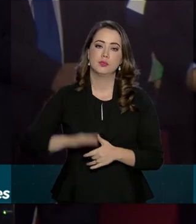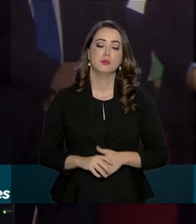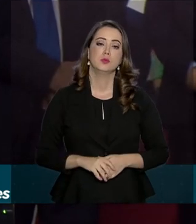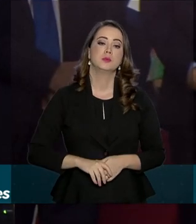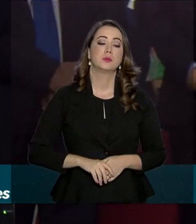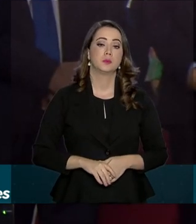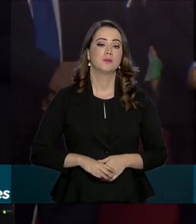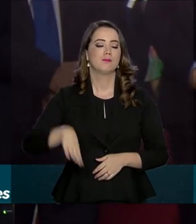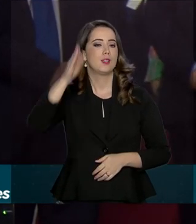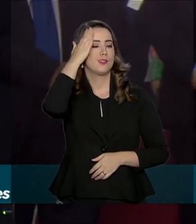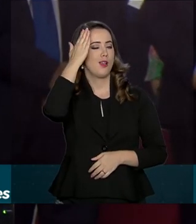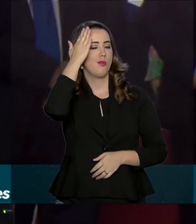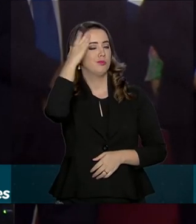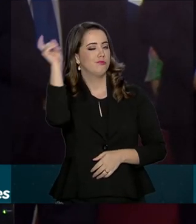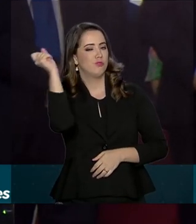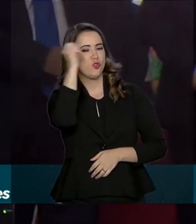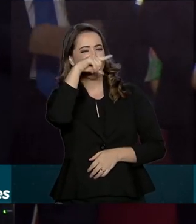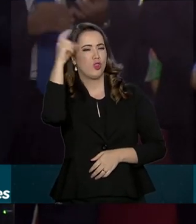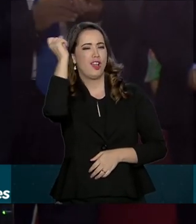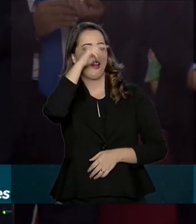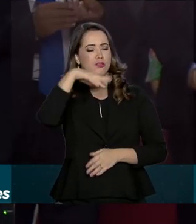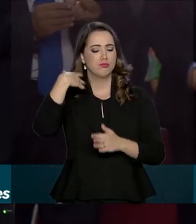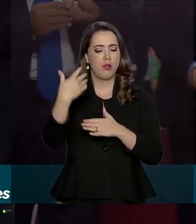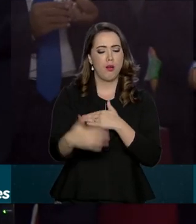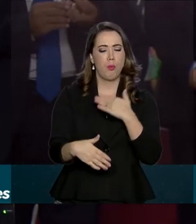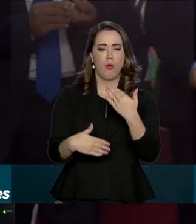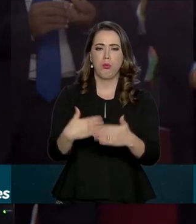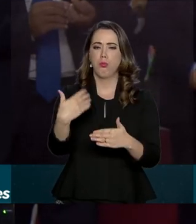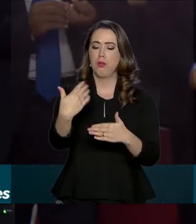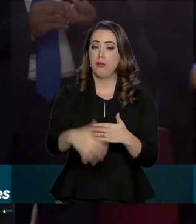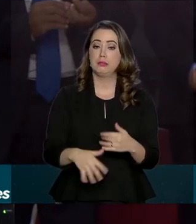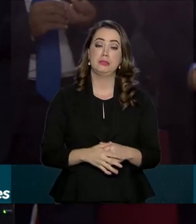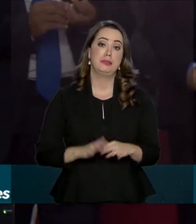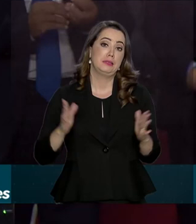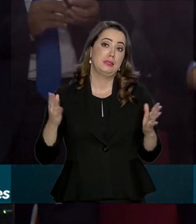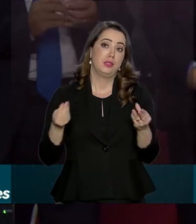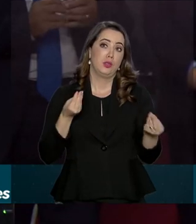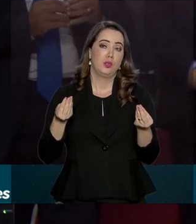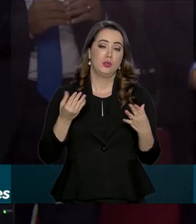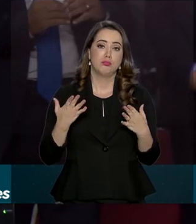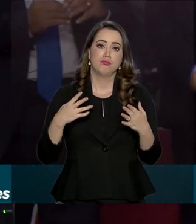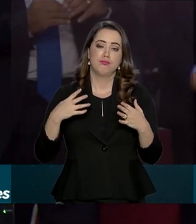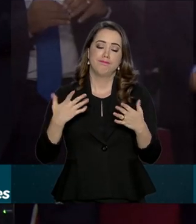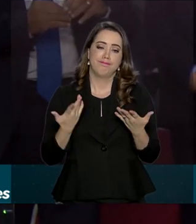e sabia das dificuldades que teria pela frente. Quem enfrentava?